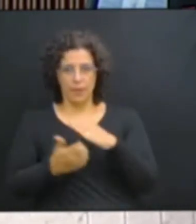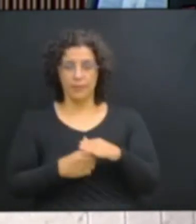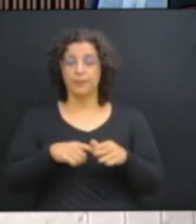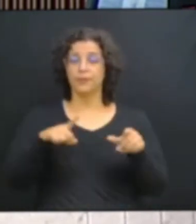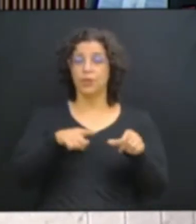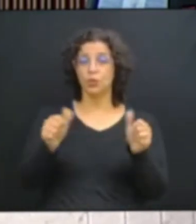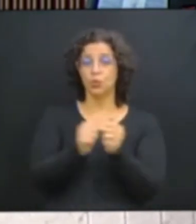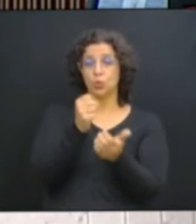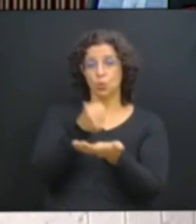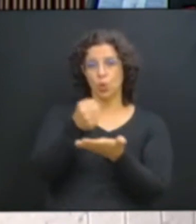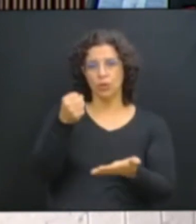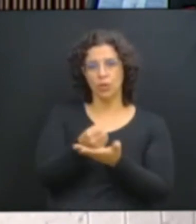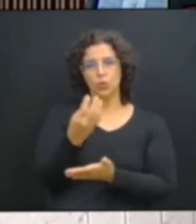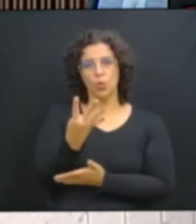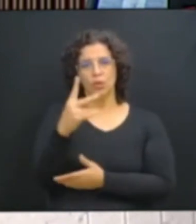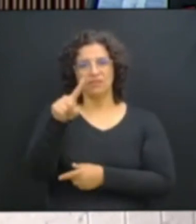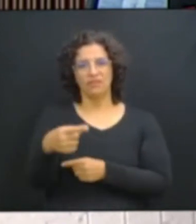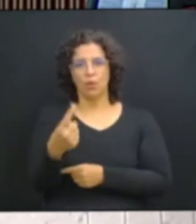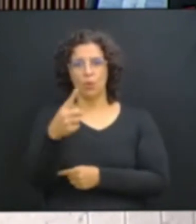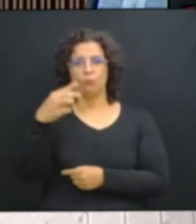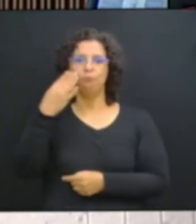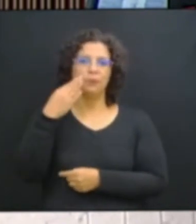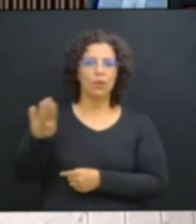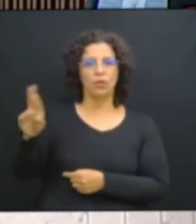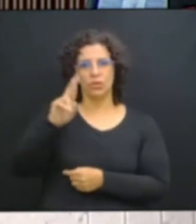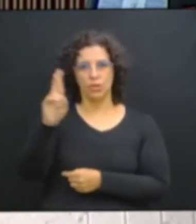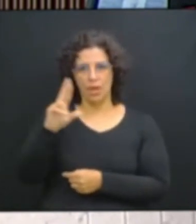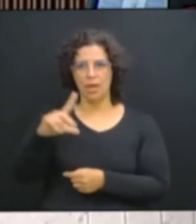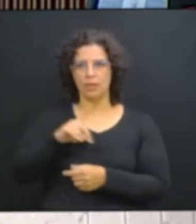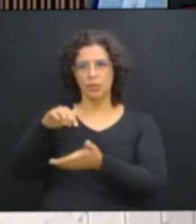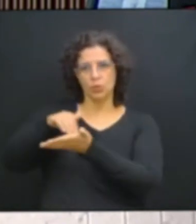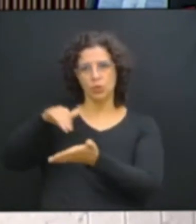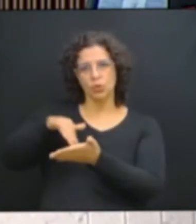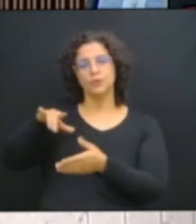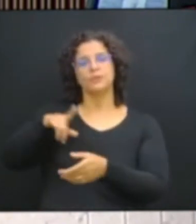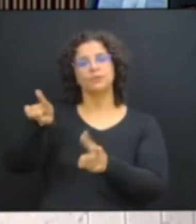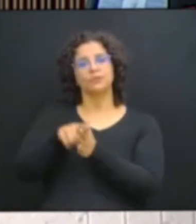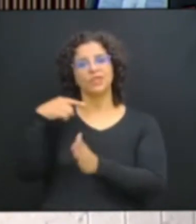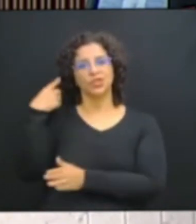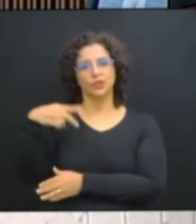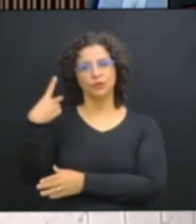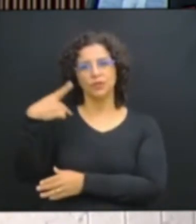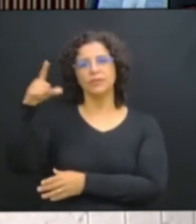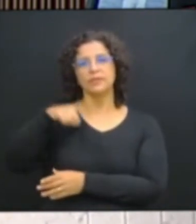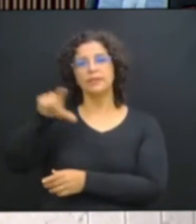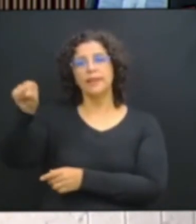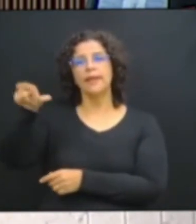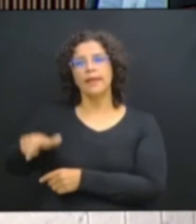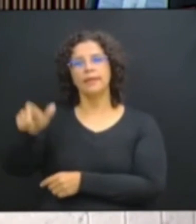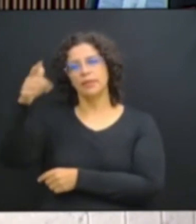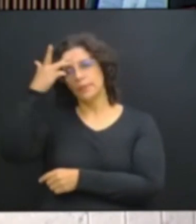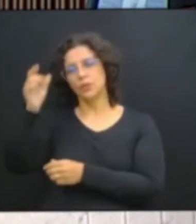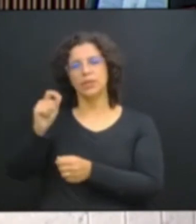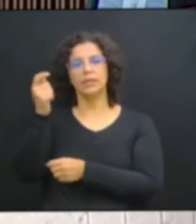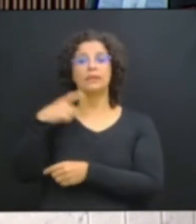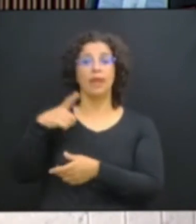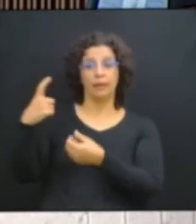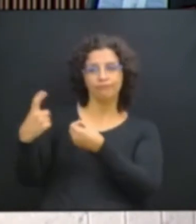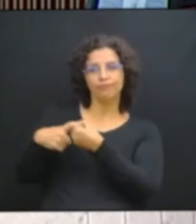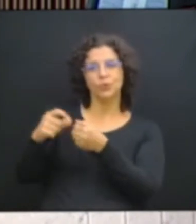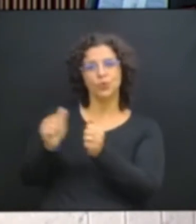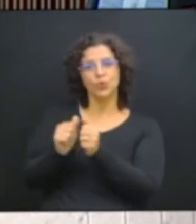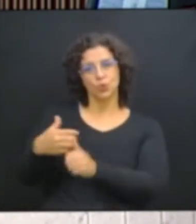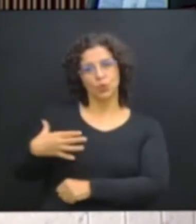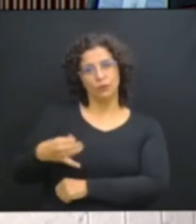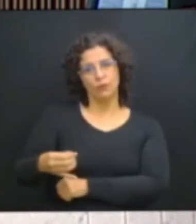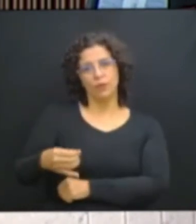está o contrato de 4,1 milhões de reais de um escritório de advocacia pertencente, que tem como sócio o